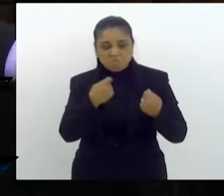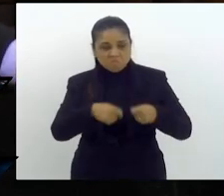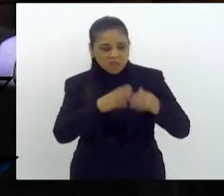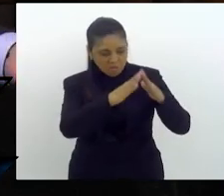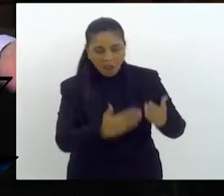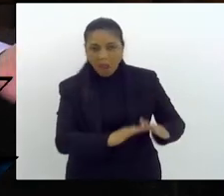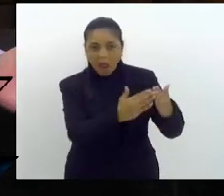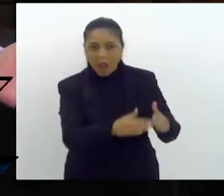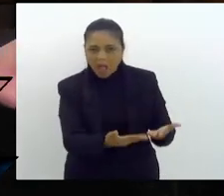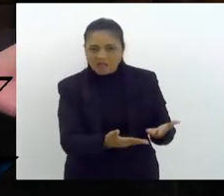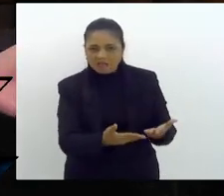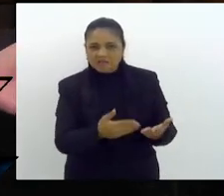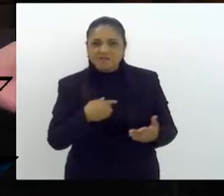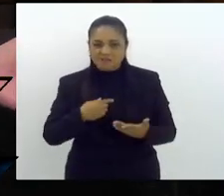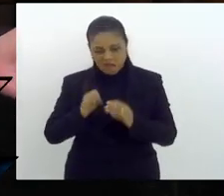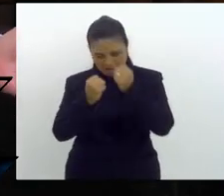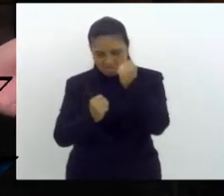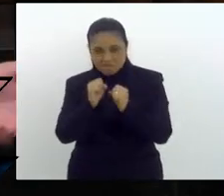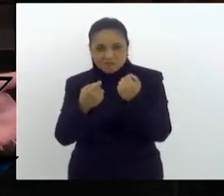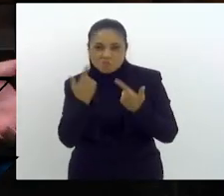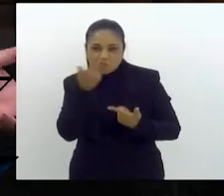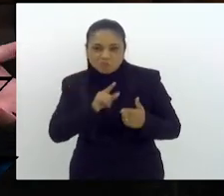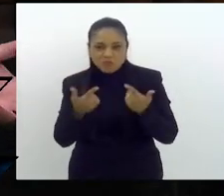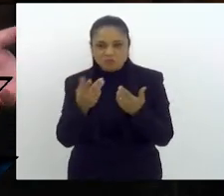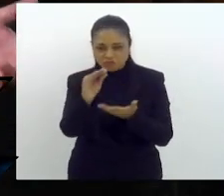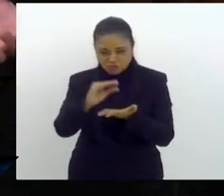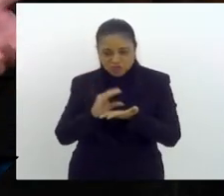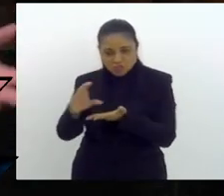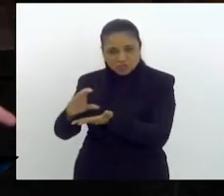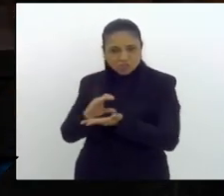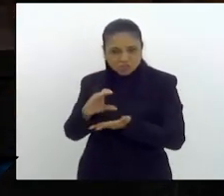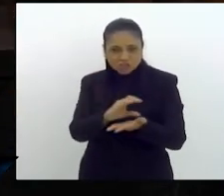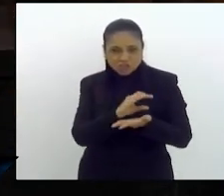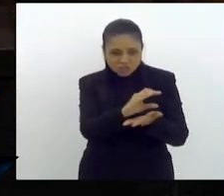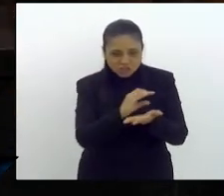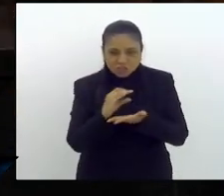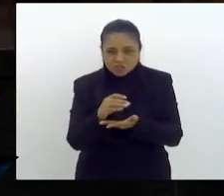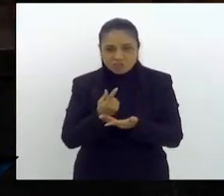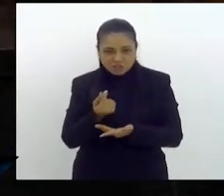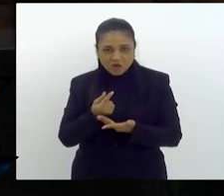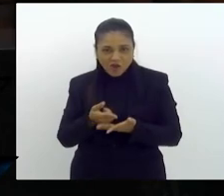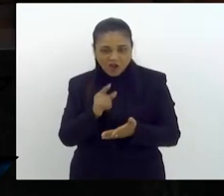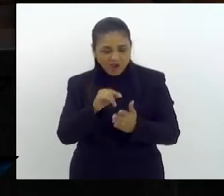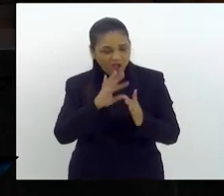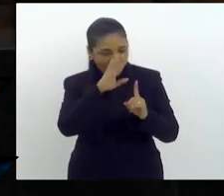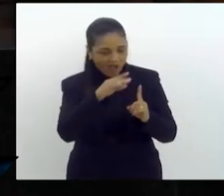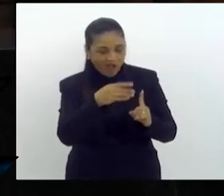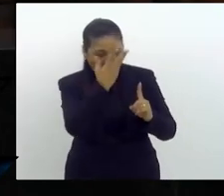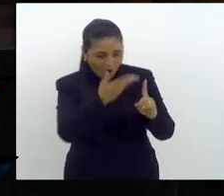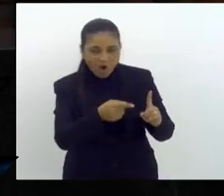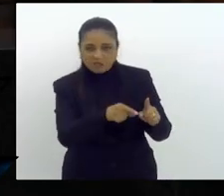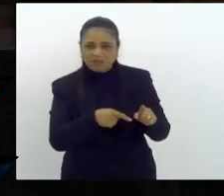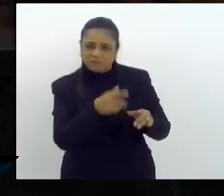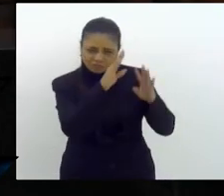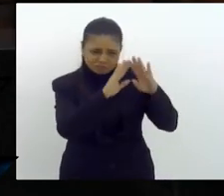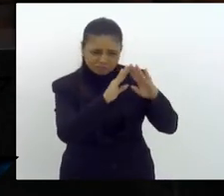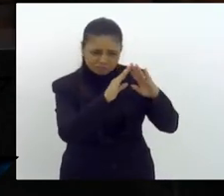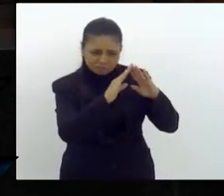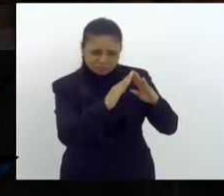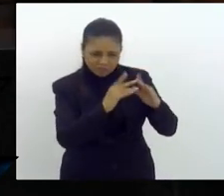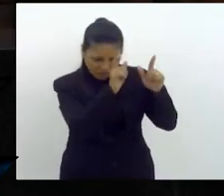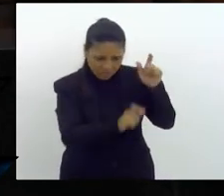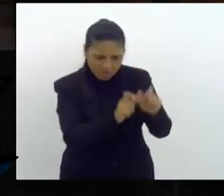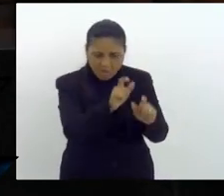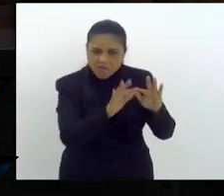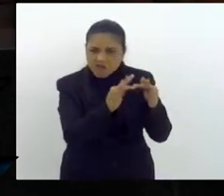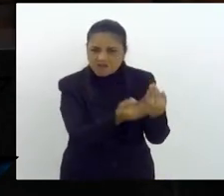conserva continuar ganhando dinheiro ferindo a dignidade ferindo ali a honra daquelas pessoas que construíram suas casas com muito suor